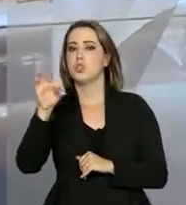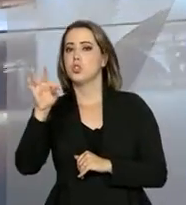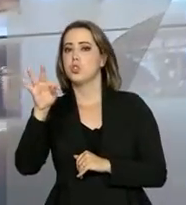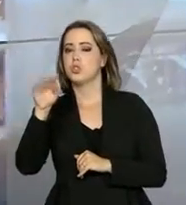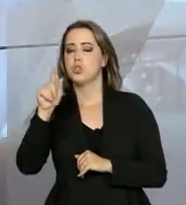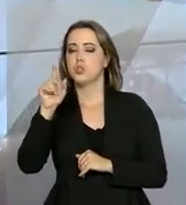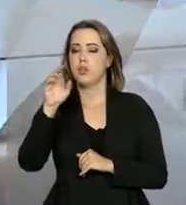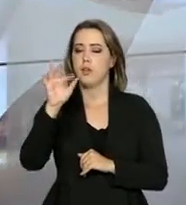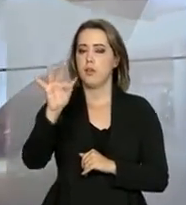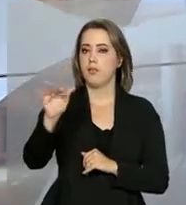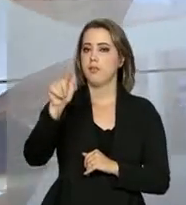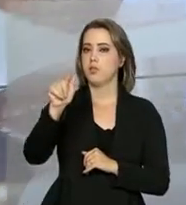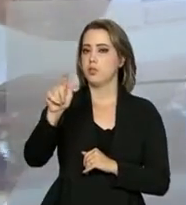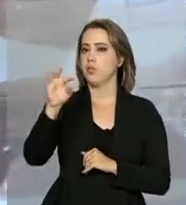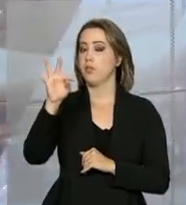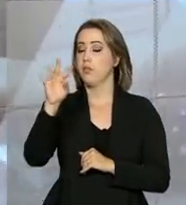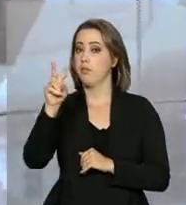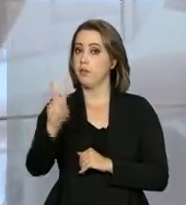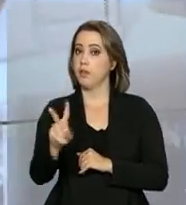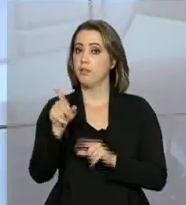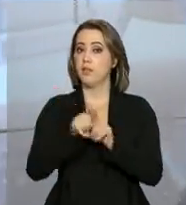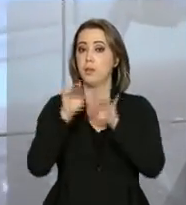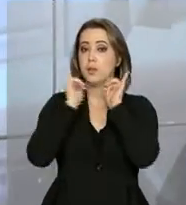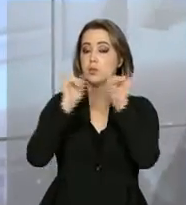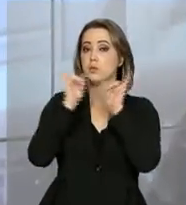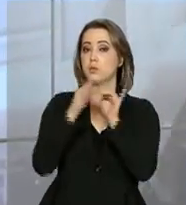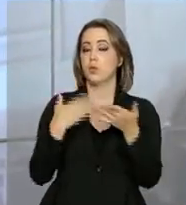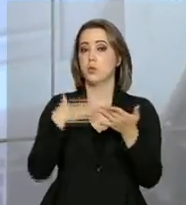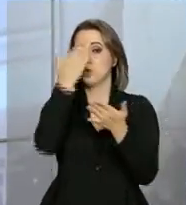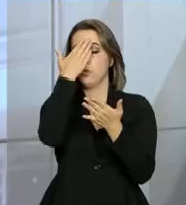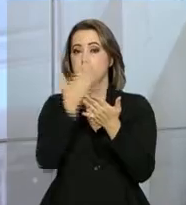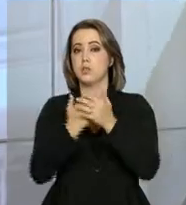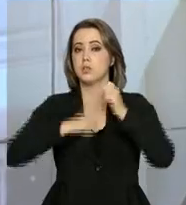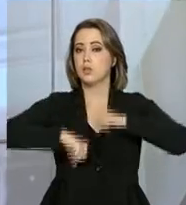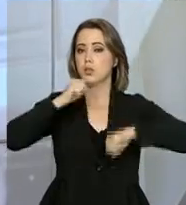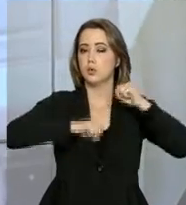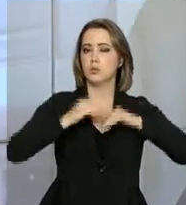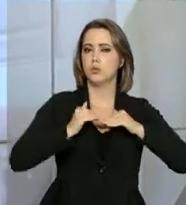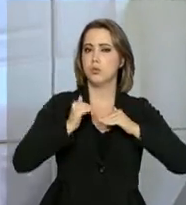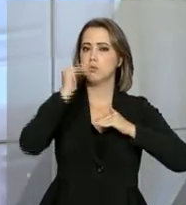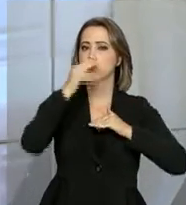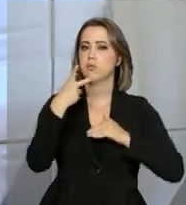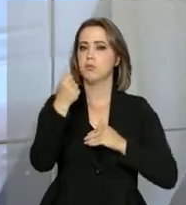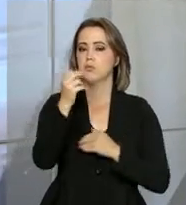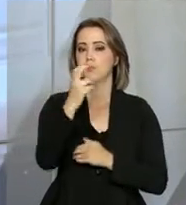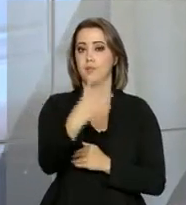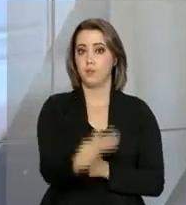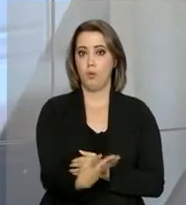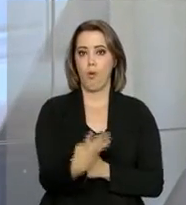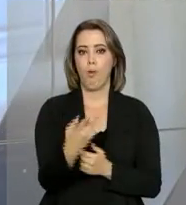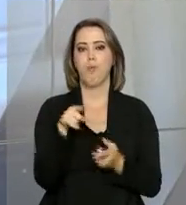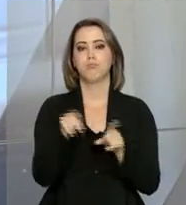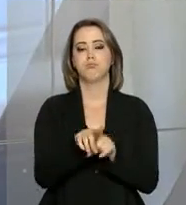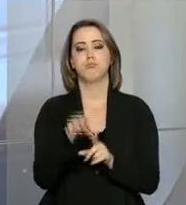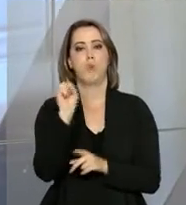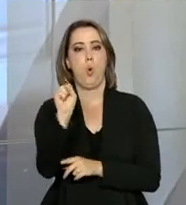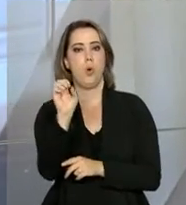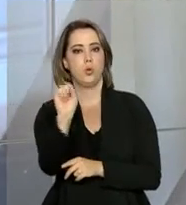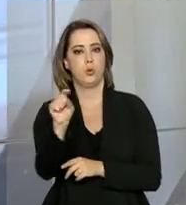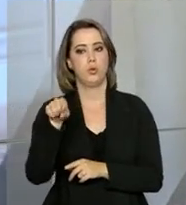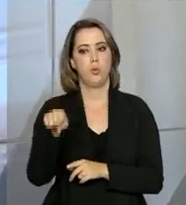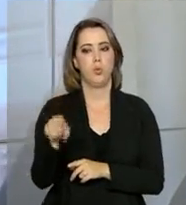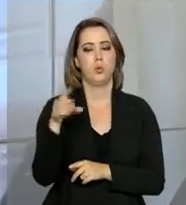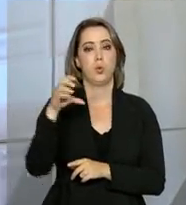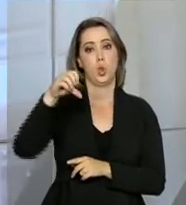sobre o índice de confiança da indústria que atingiu o maior nível desde 2014 chegando a 80 e 8,9